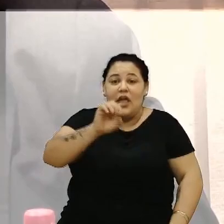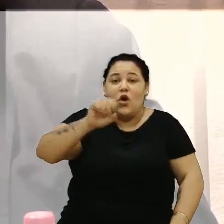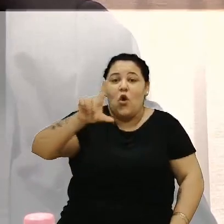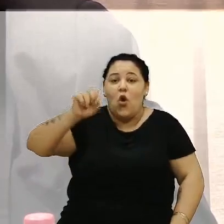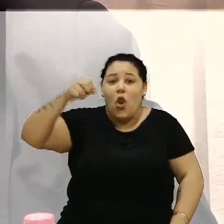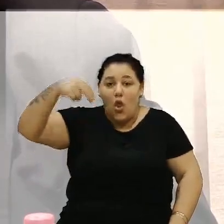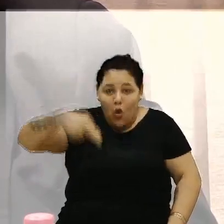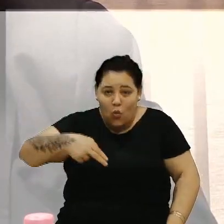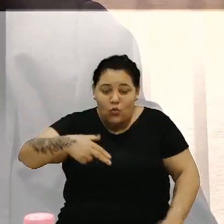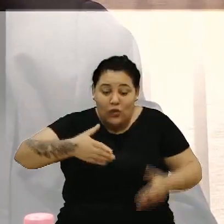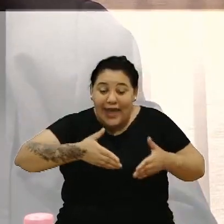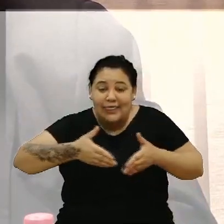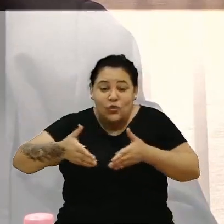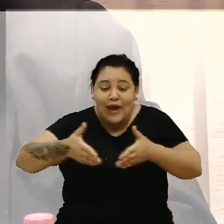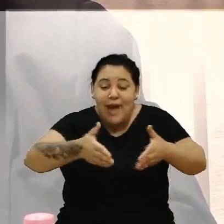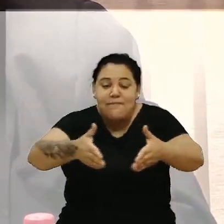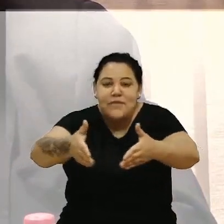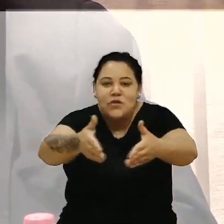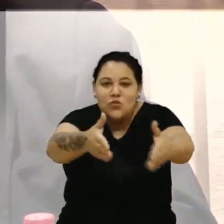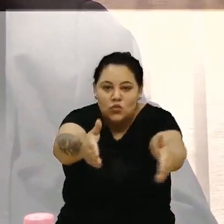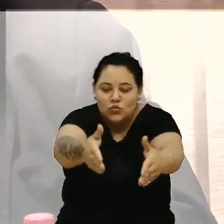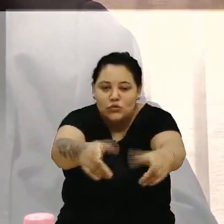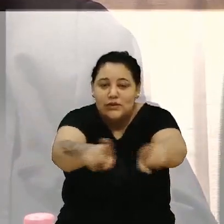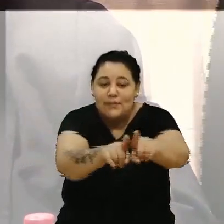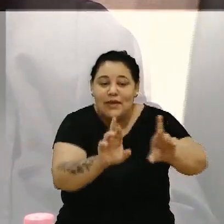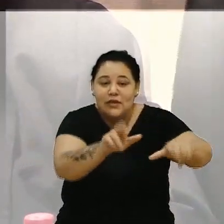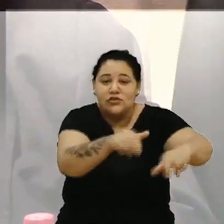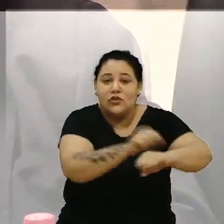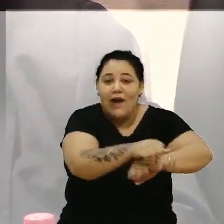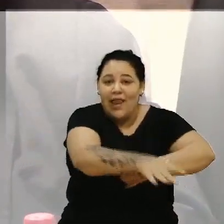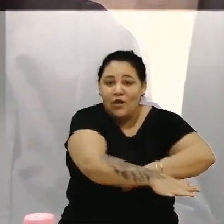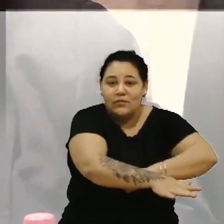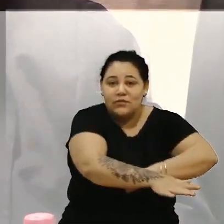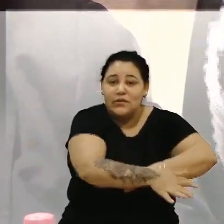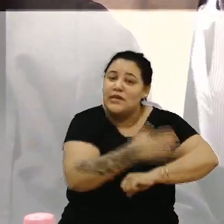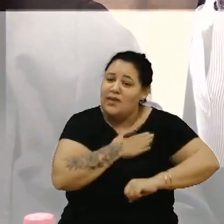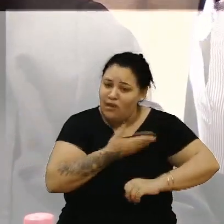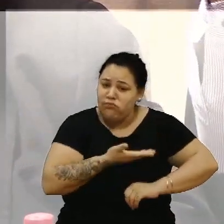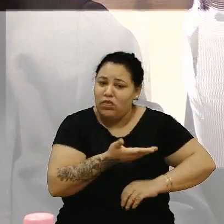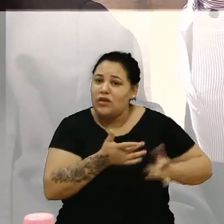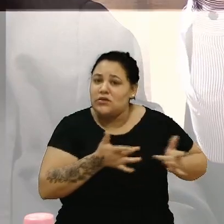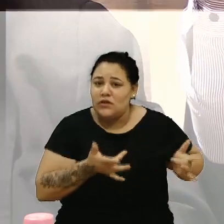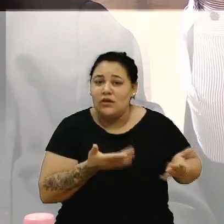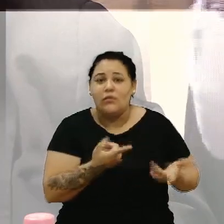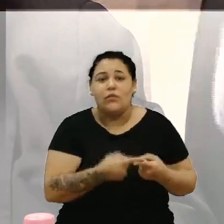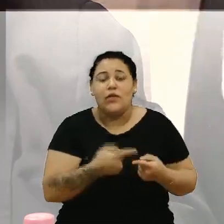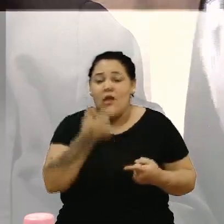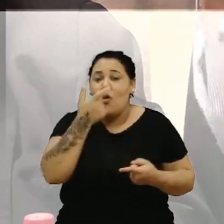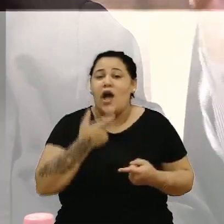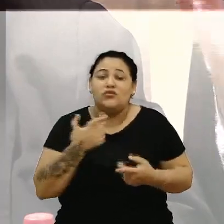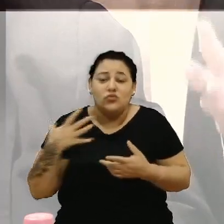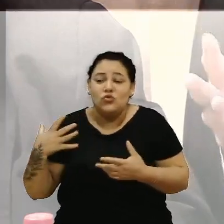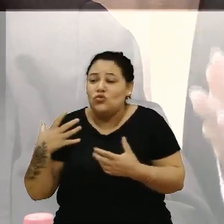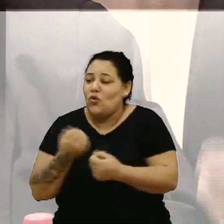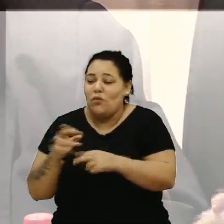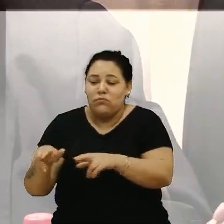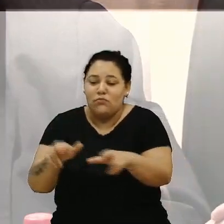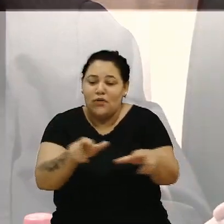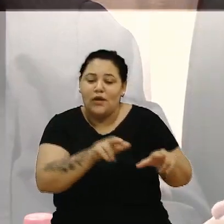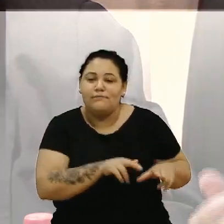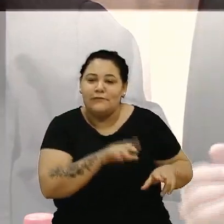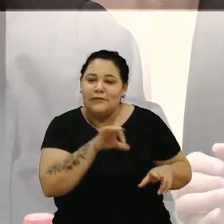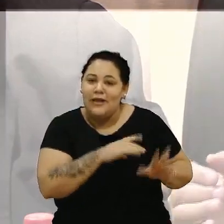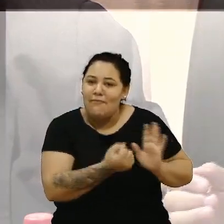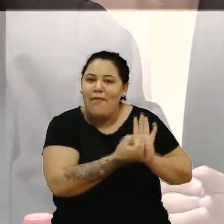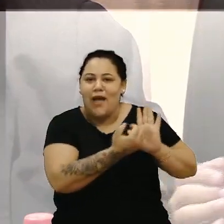a região de Galópolis, e aqui é minha solidariedade, porque eu acho que todas as regiões foram atingidas, mas